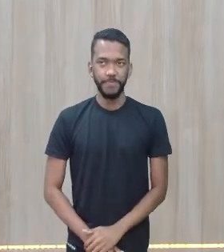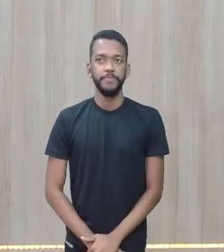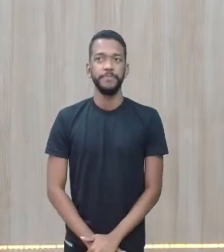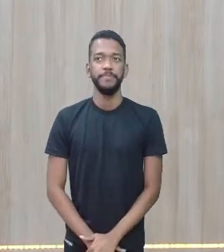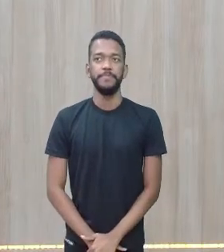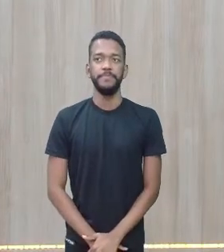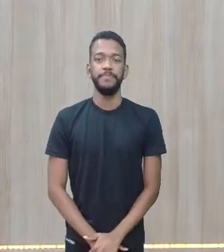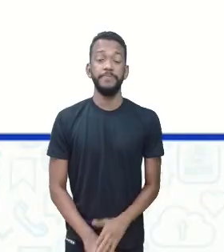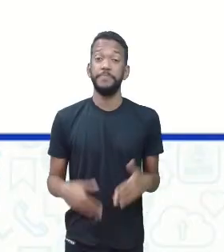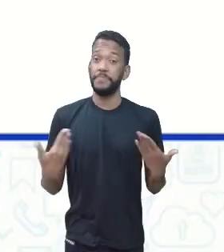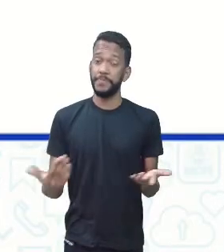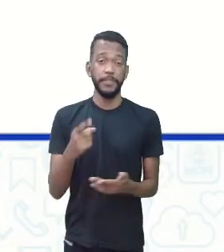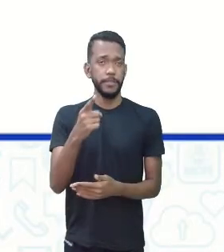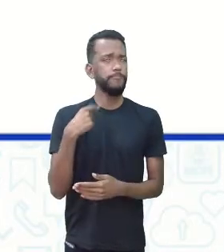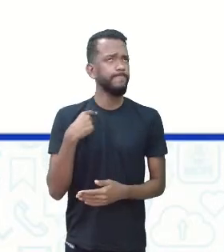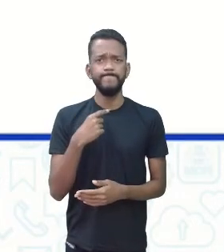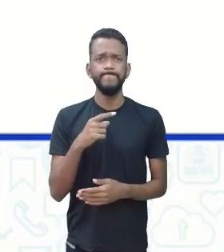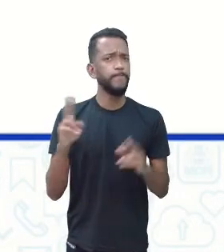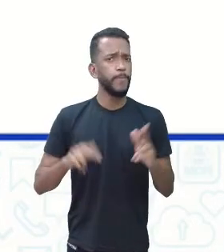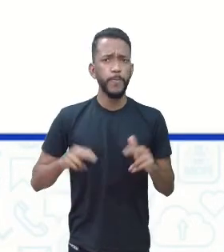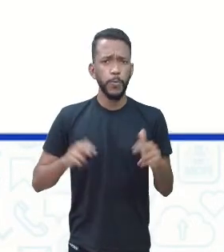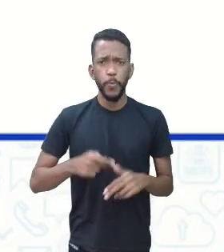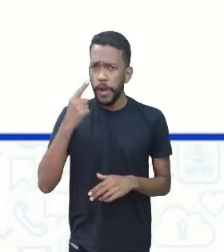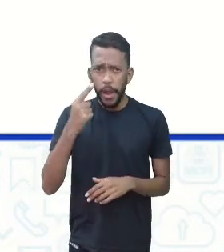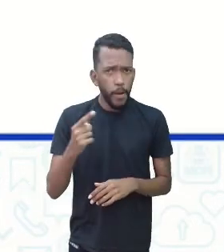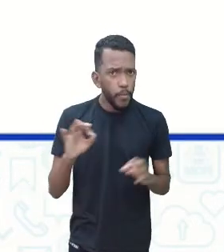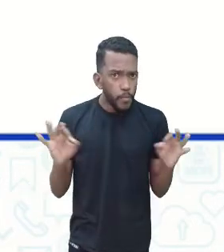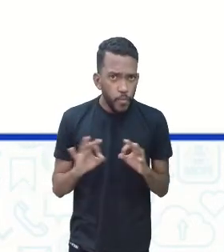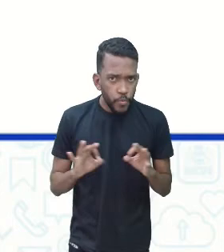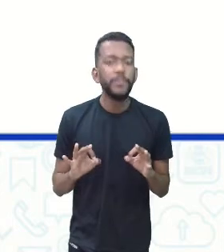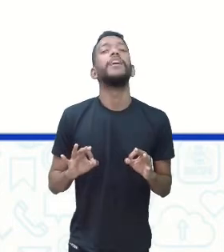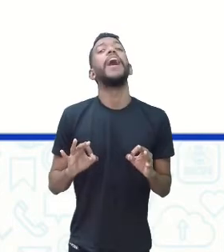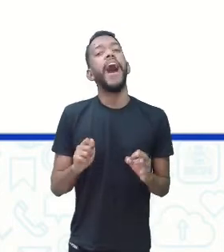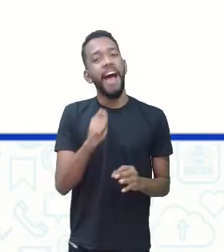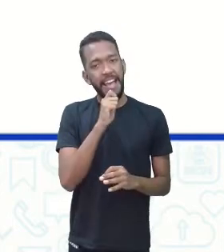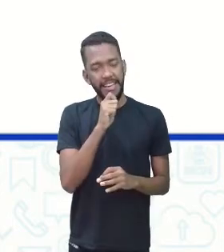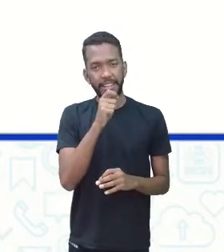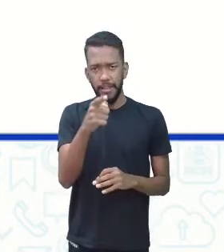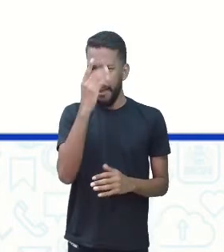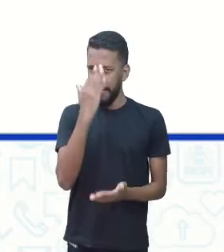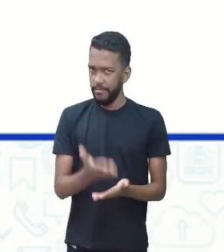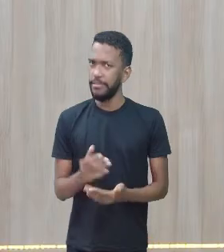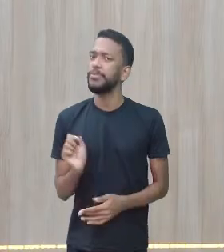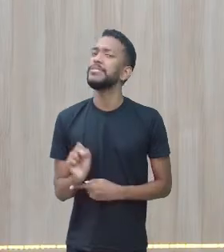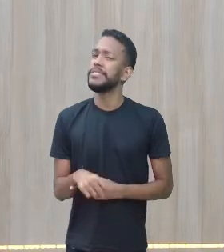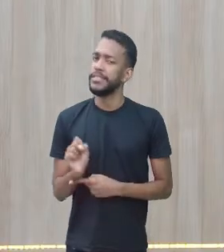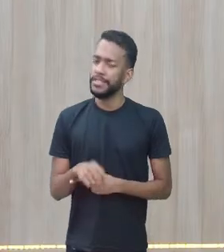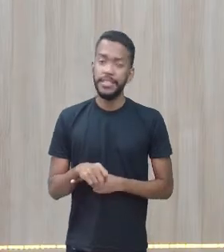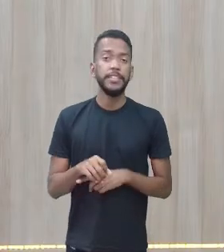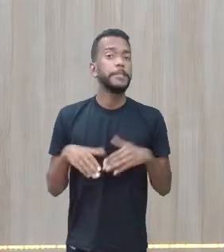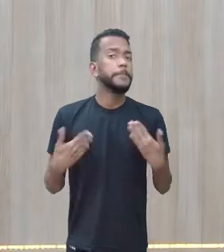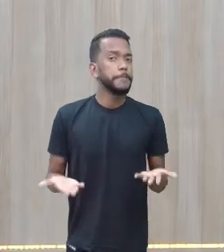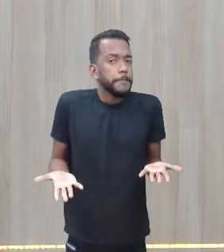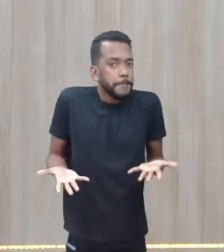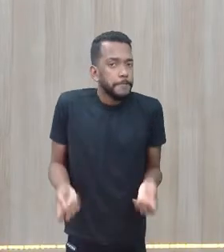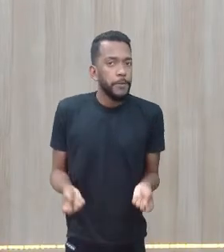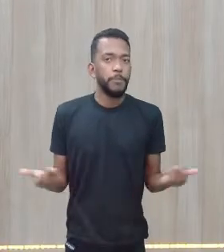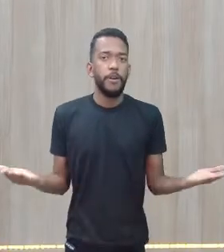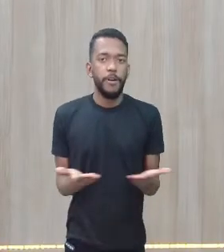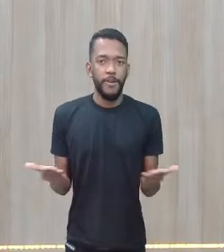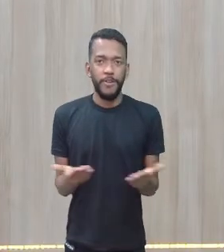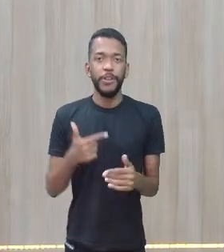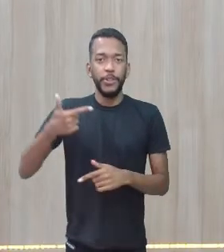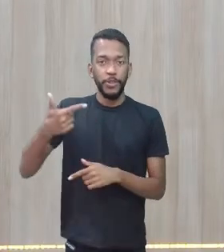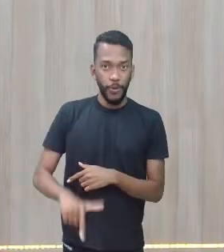Então, se vocês não ouviram falar ainda, eu acredito que sim. Nós vamos revisar